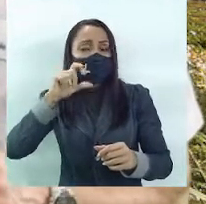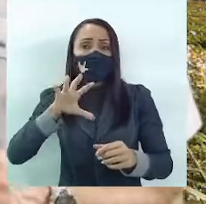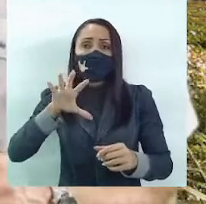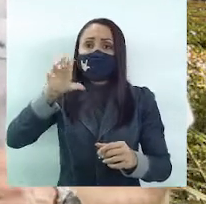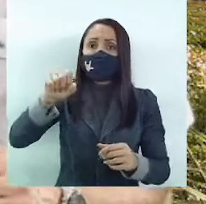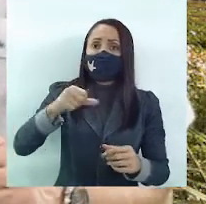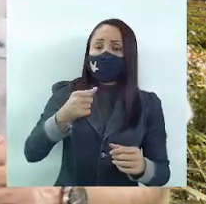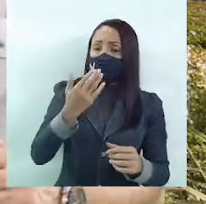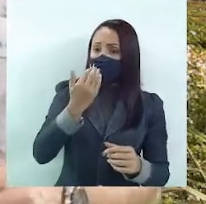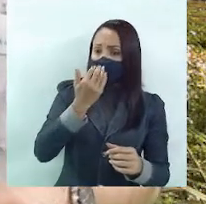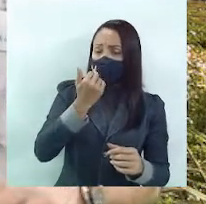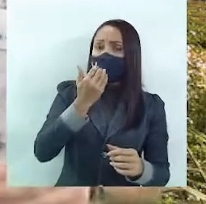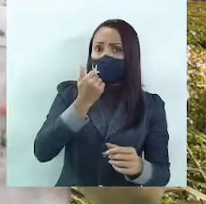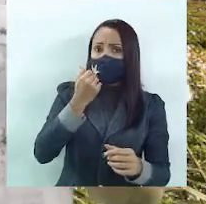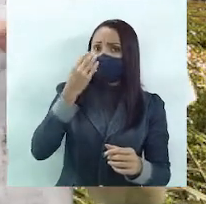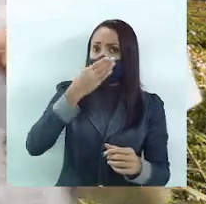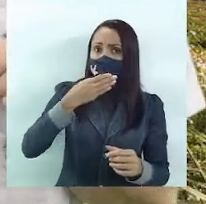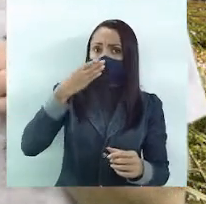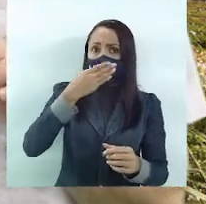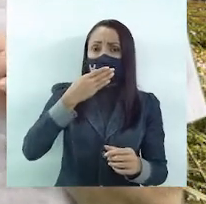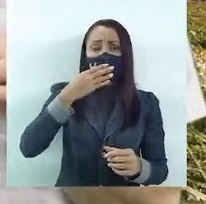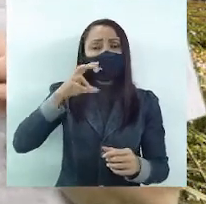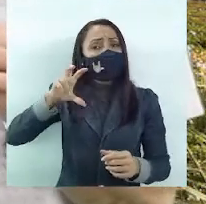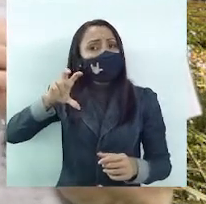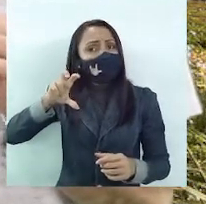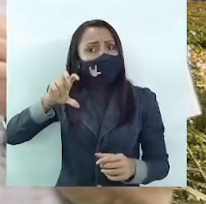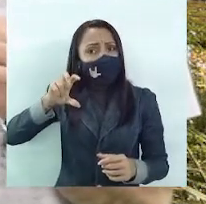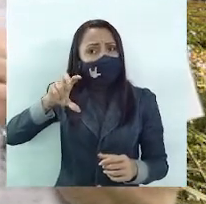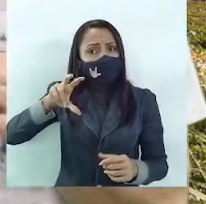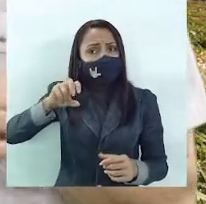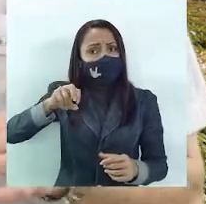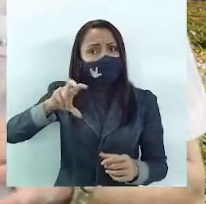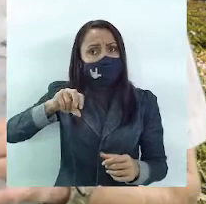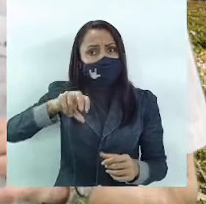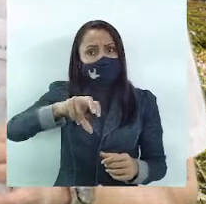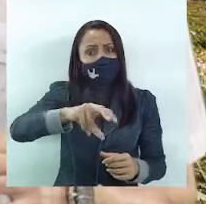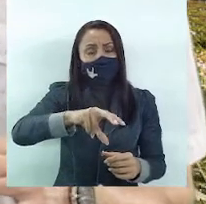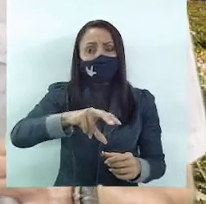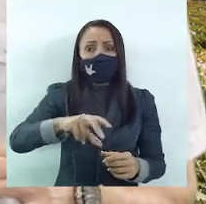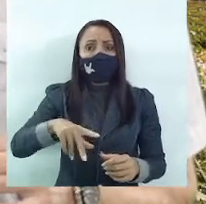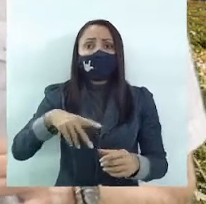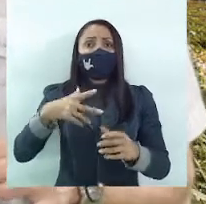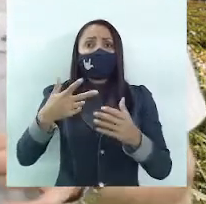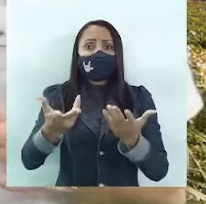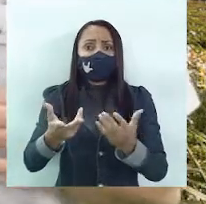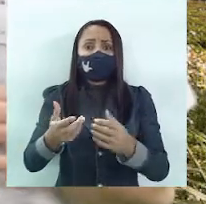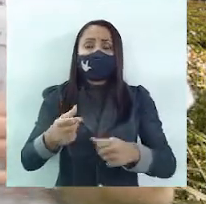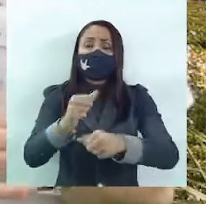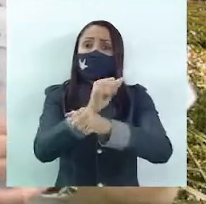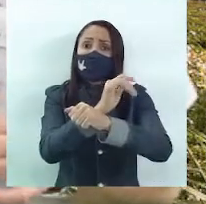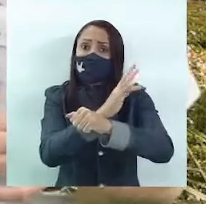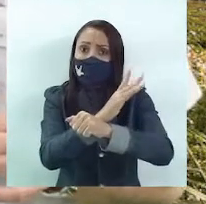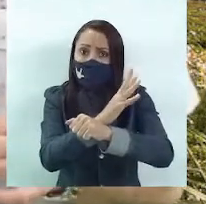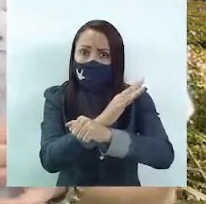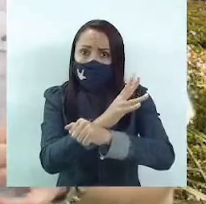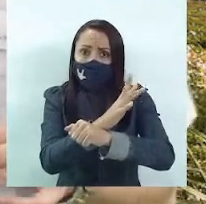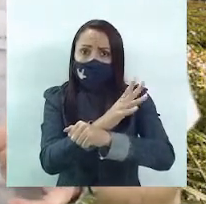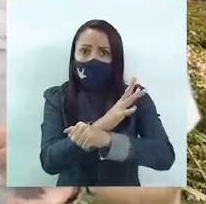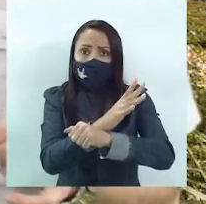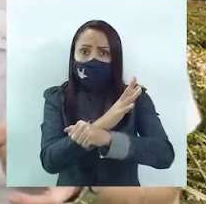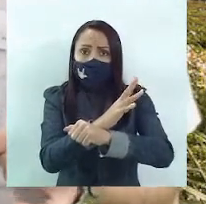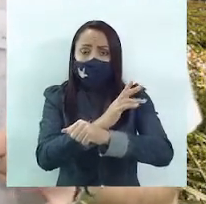na sua alimentação e essas bactérias vão pegar aquele açúcar e vai transformar em um ácido. E aquele ácido